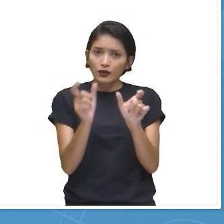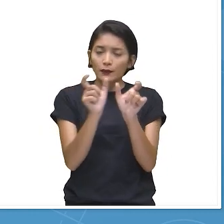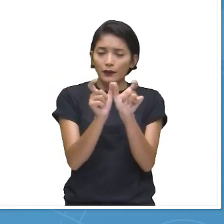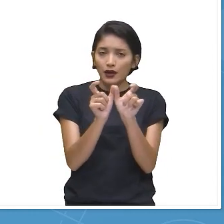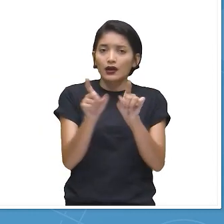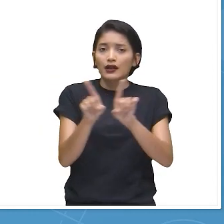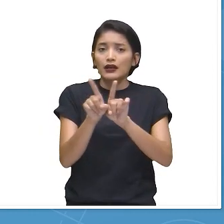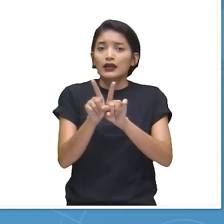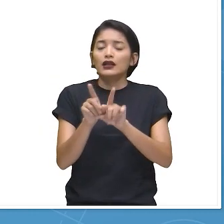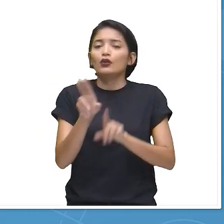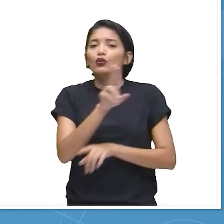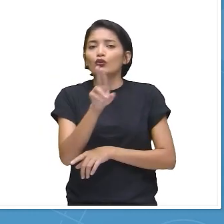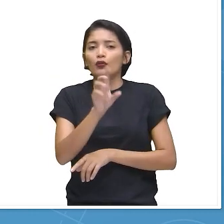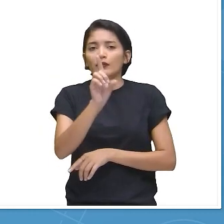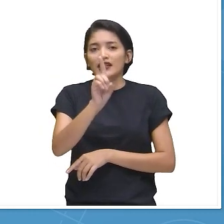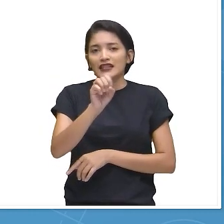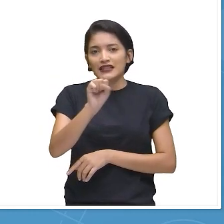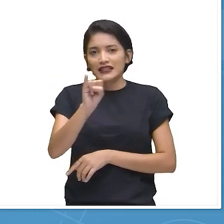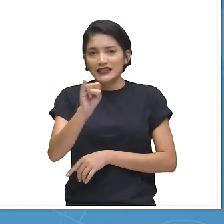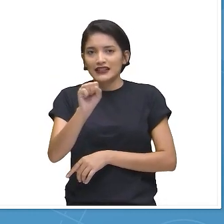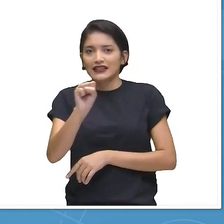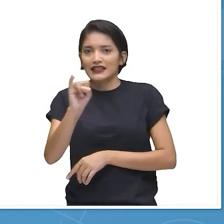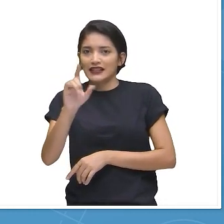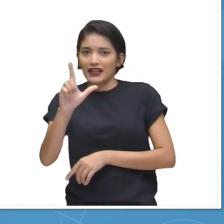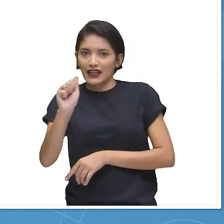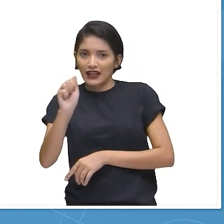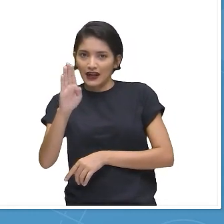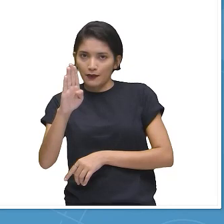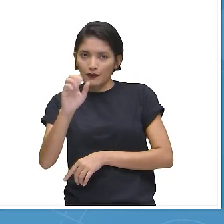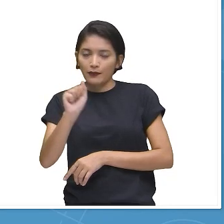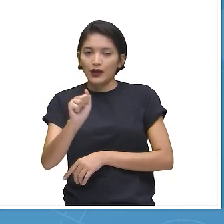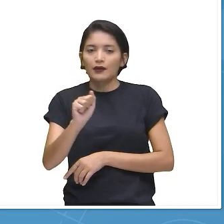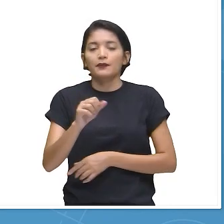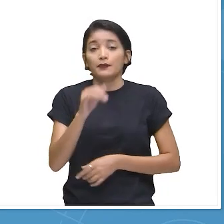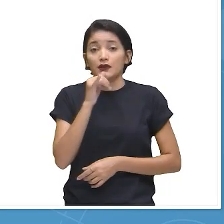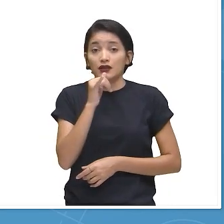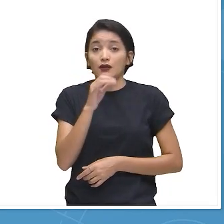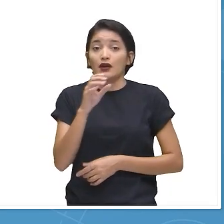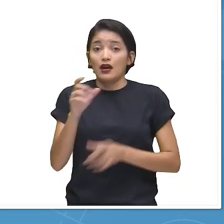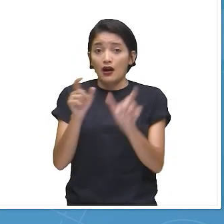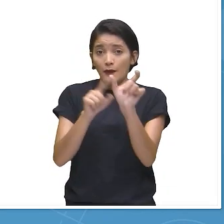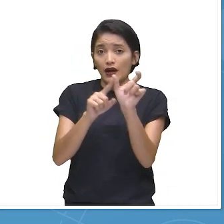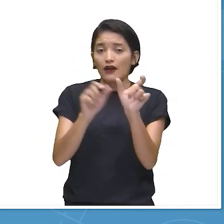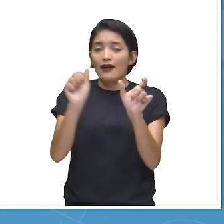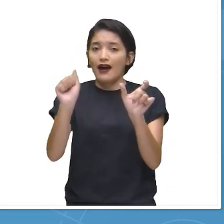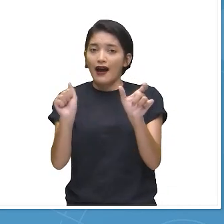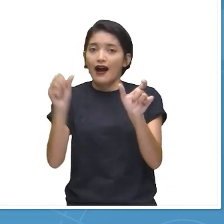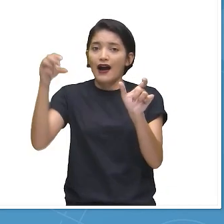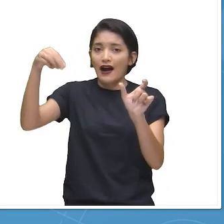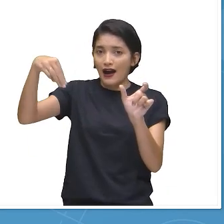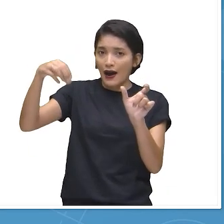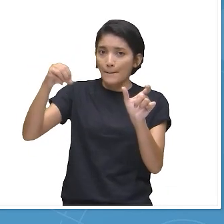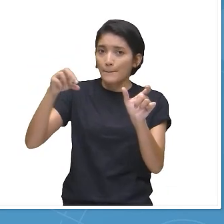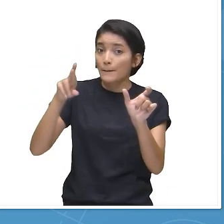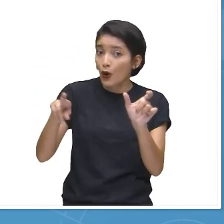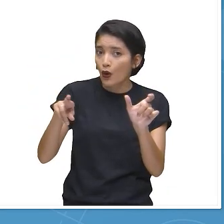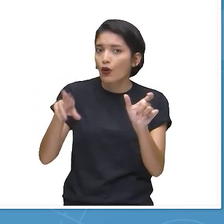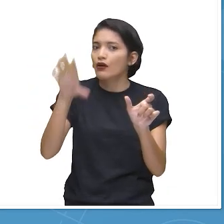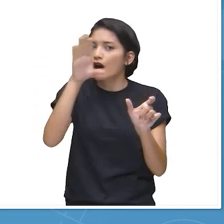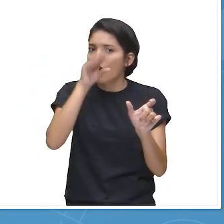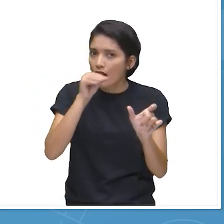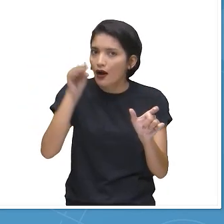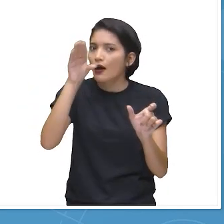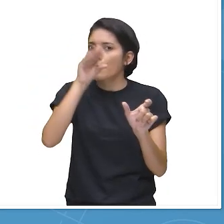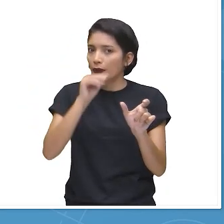de dissílaba, certo? Por exemplo, amor. Eu emiti 2 impulsos. Eu tenho também a